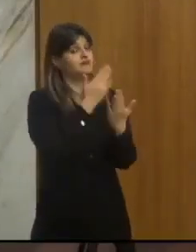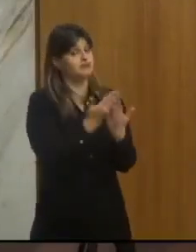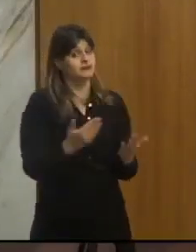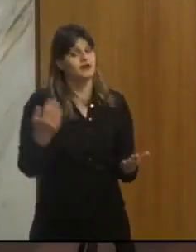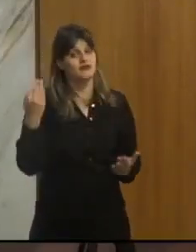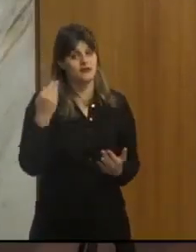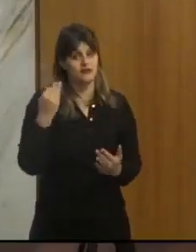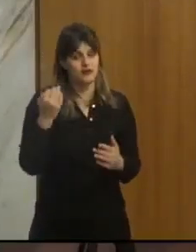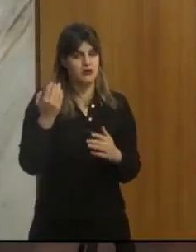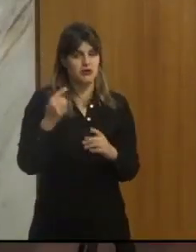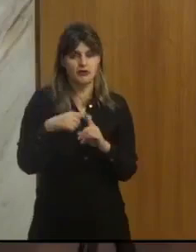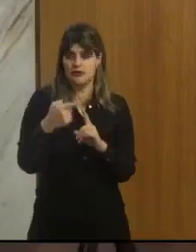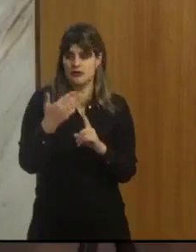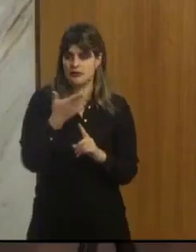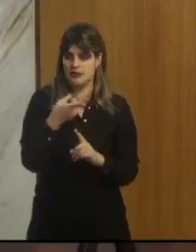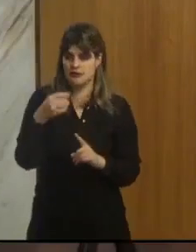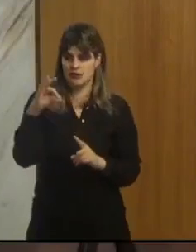esteve lá nos anos 40, não foi?